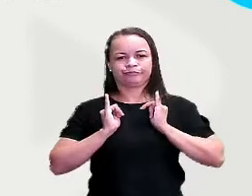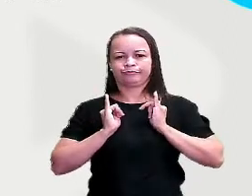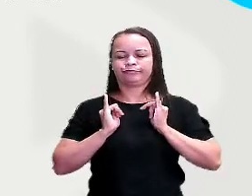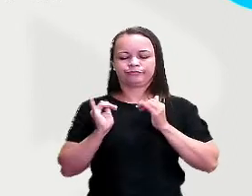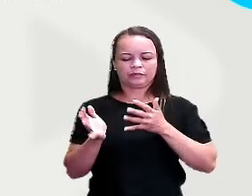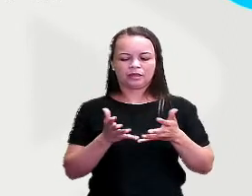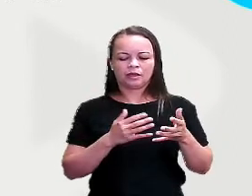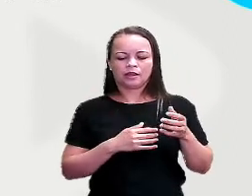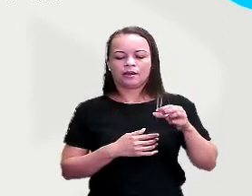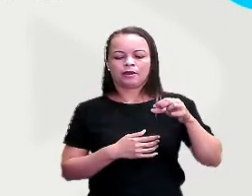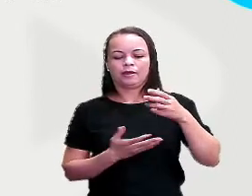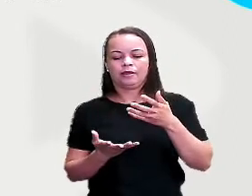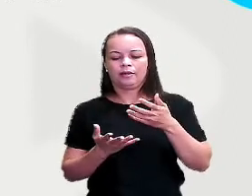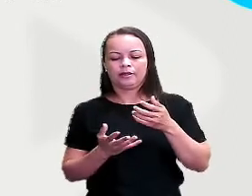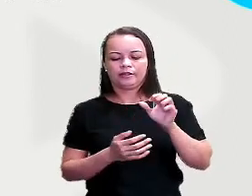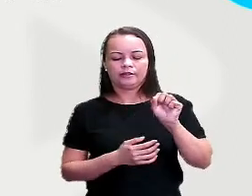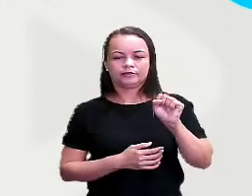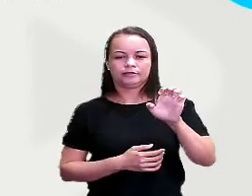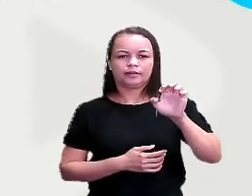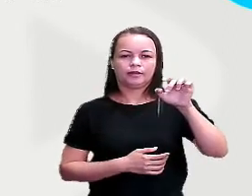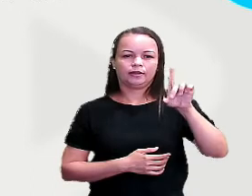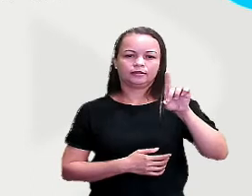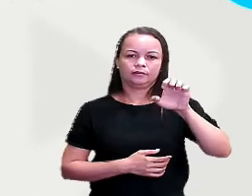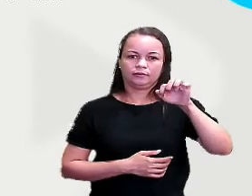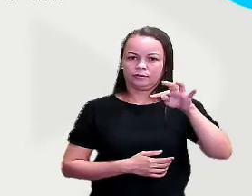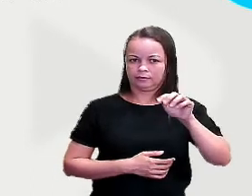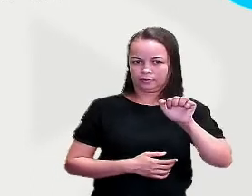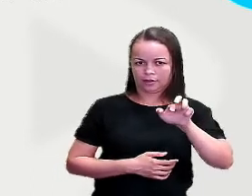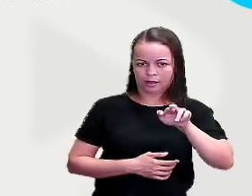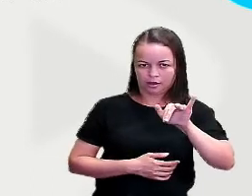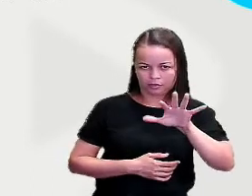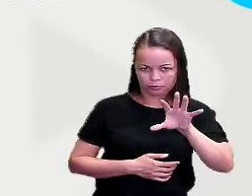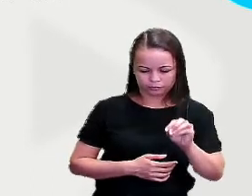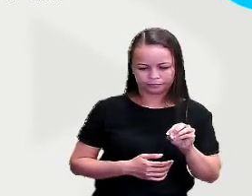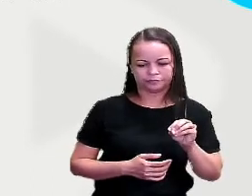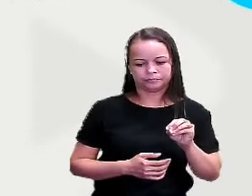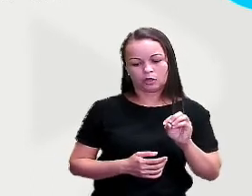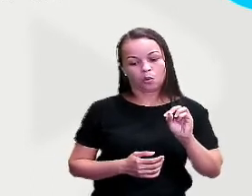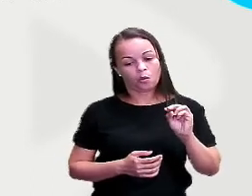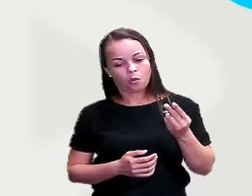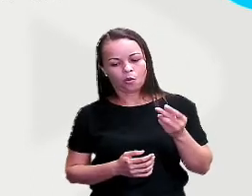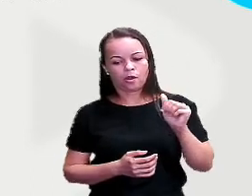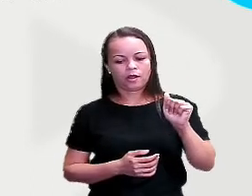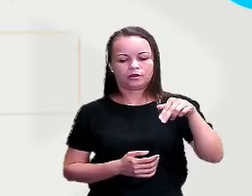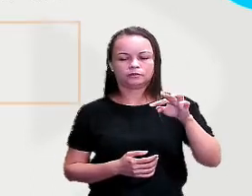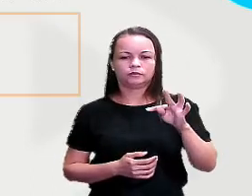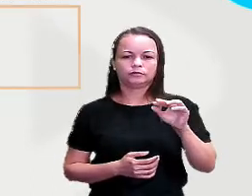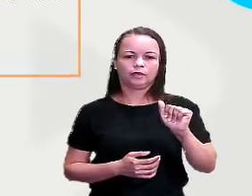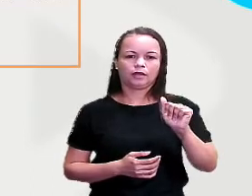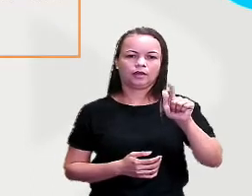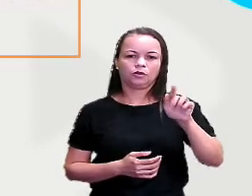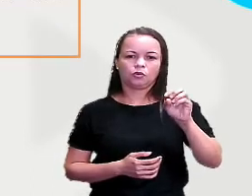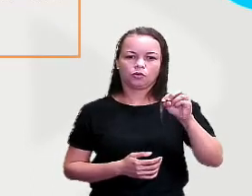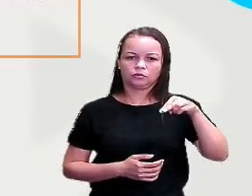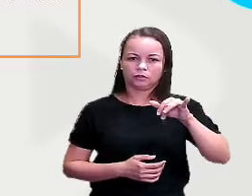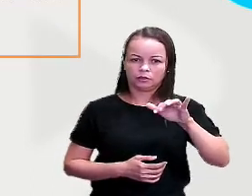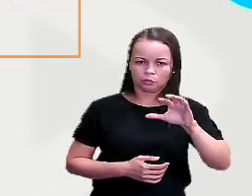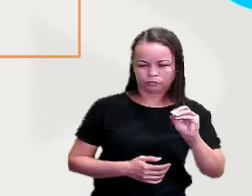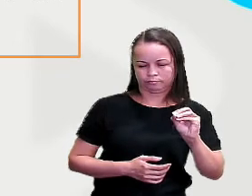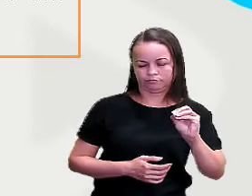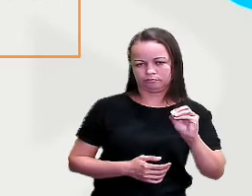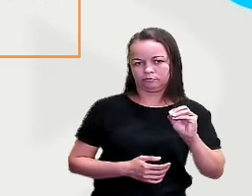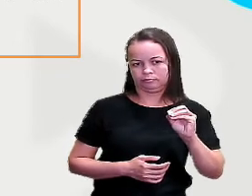à maratona. Tá? Antagônico é oposto, né? Então, justamente essa letra D é